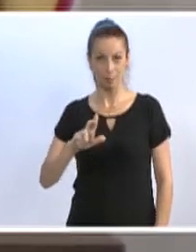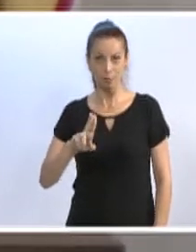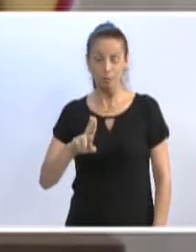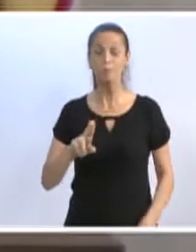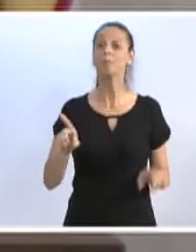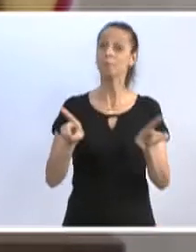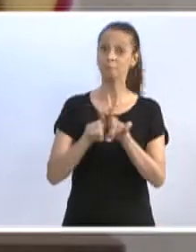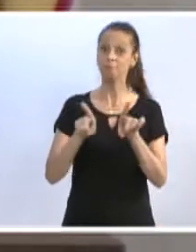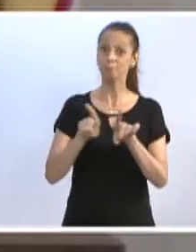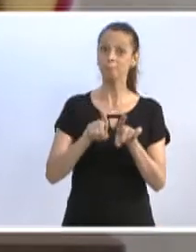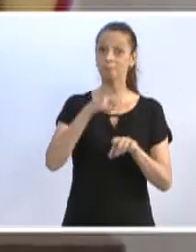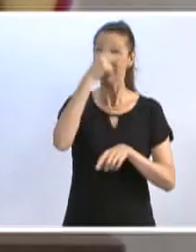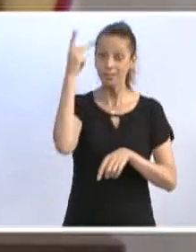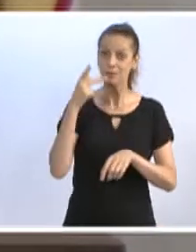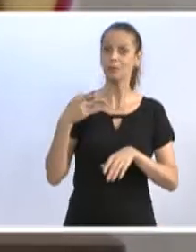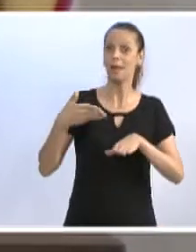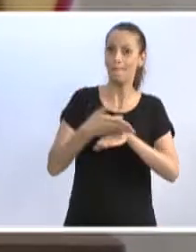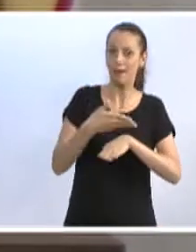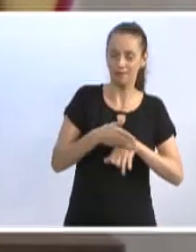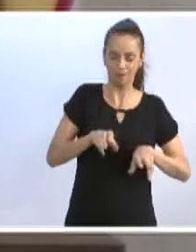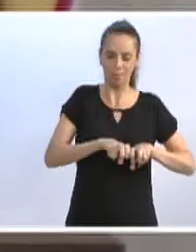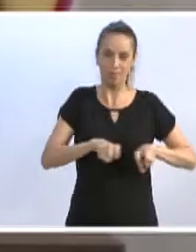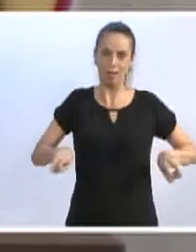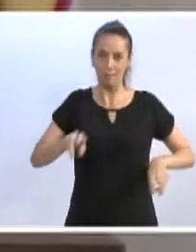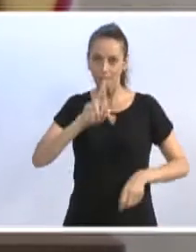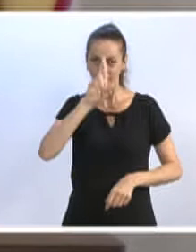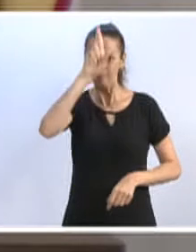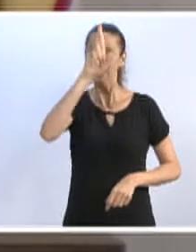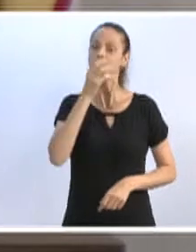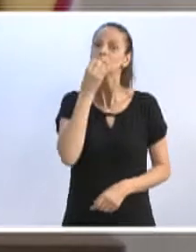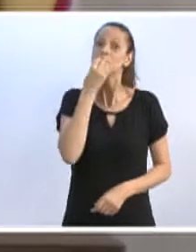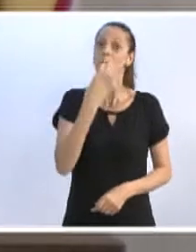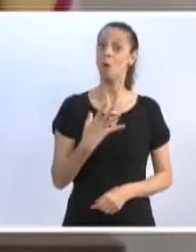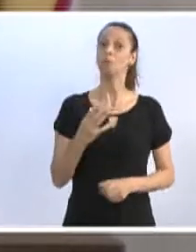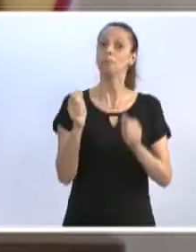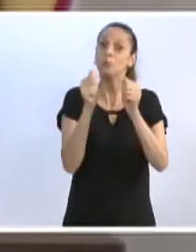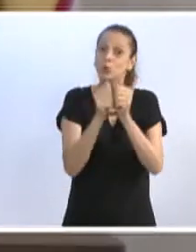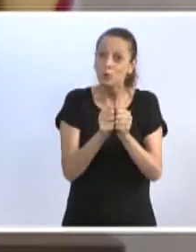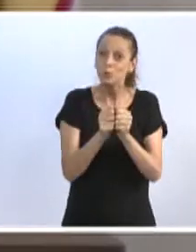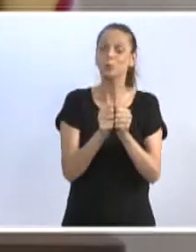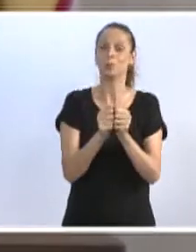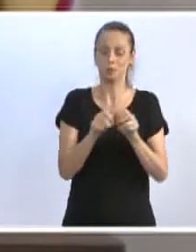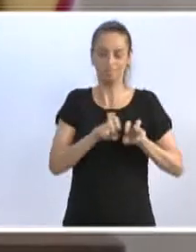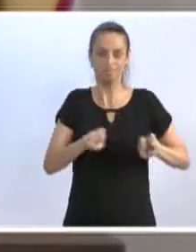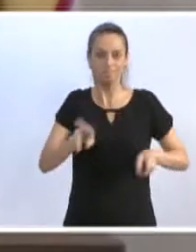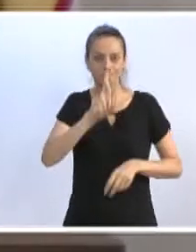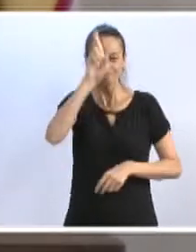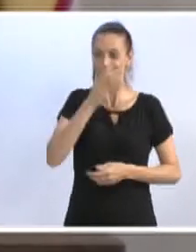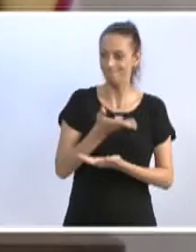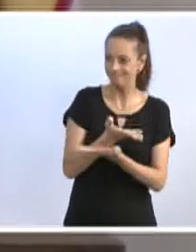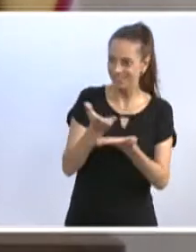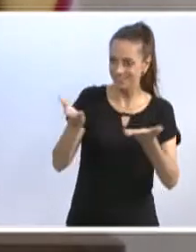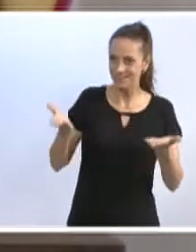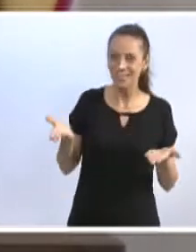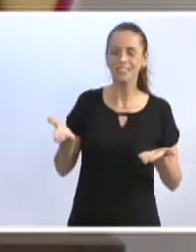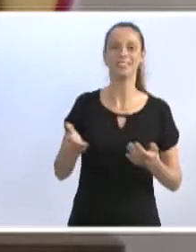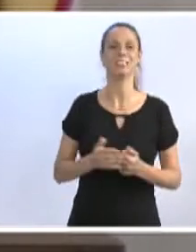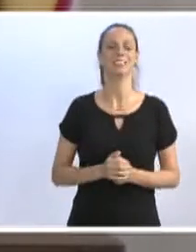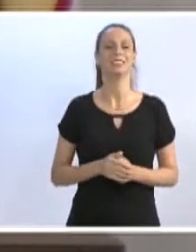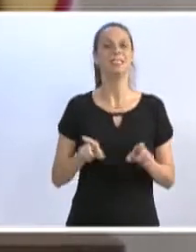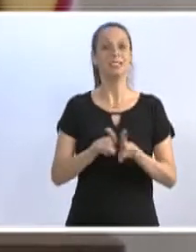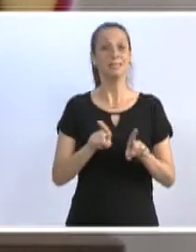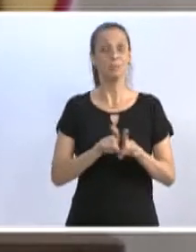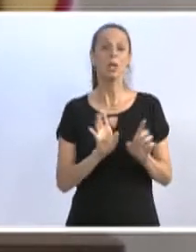Demais membros da mesa, é bom estar junto nessa mesa com os senhores, demais